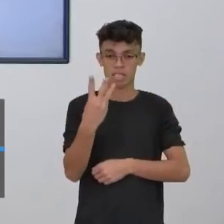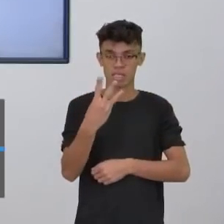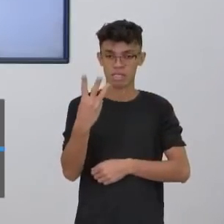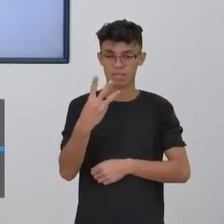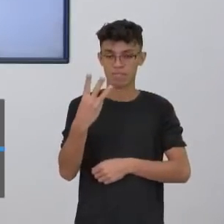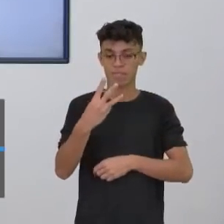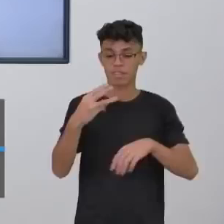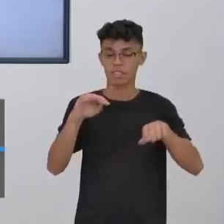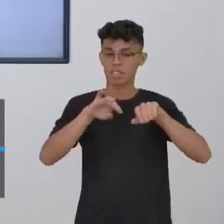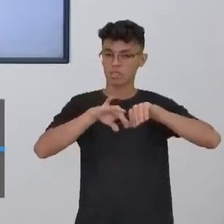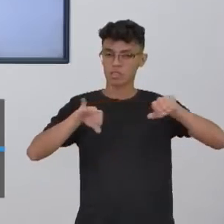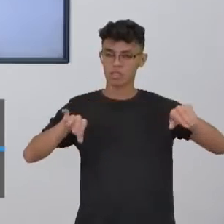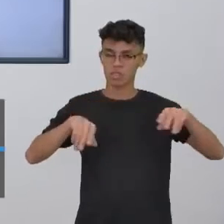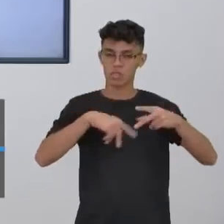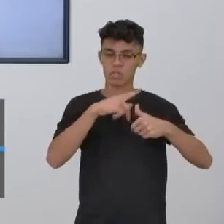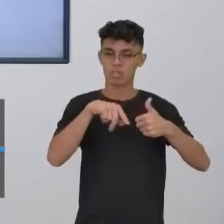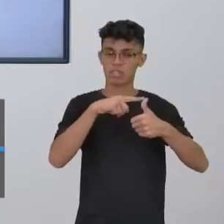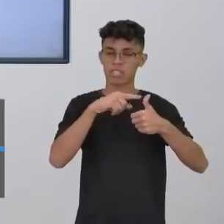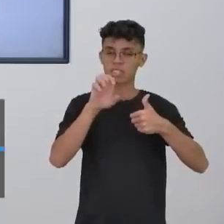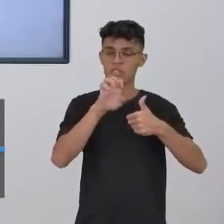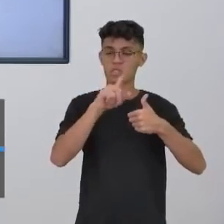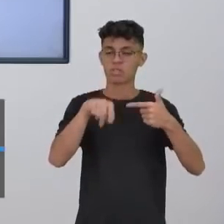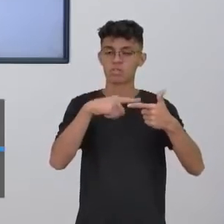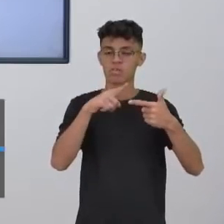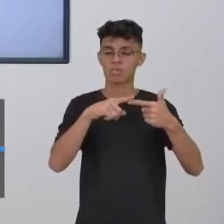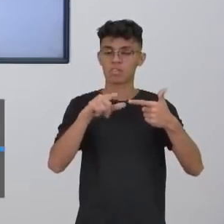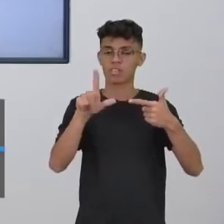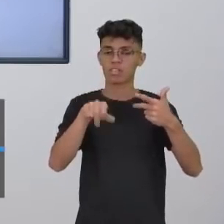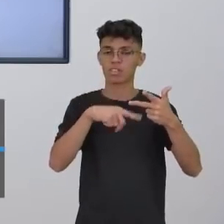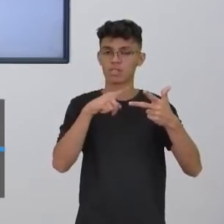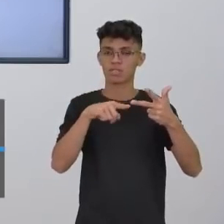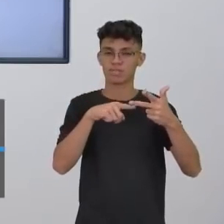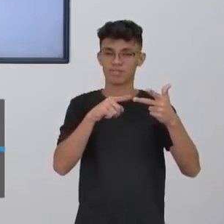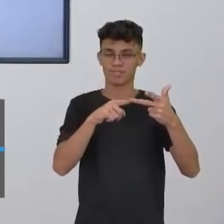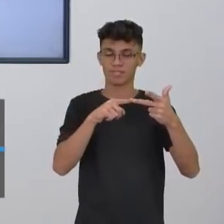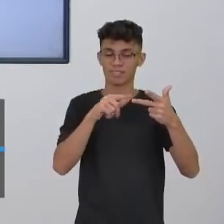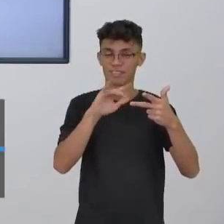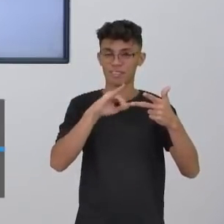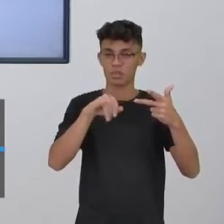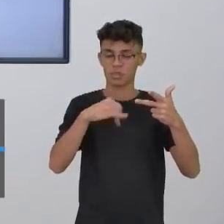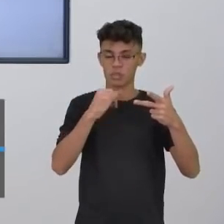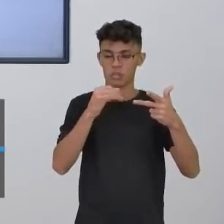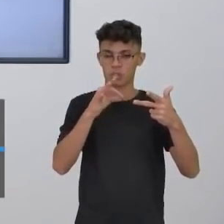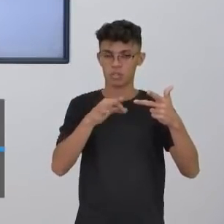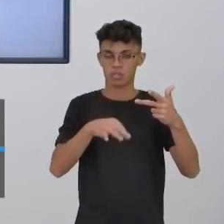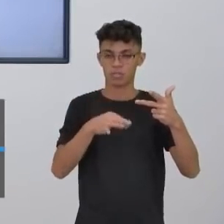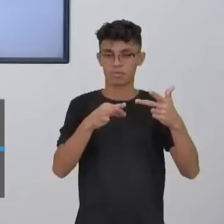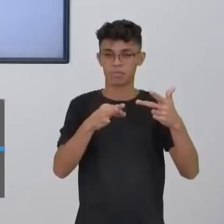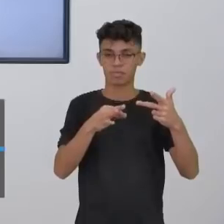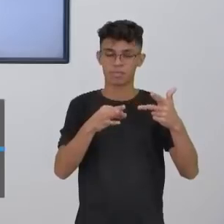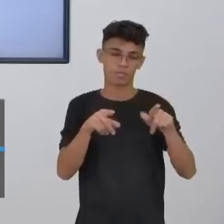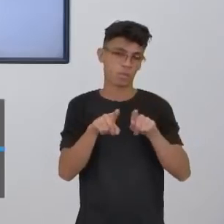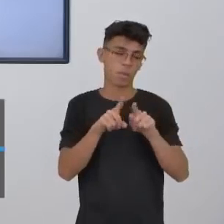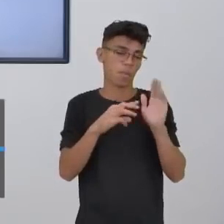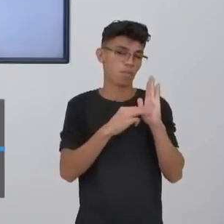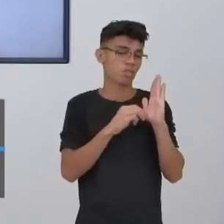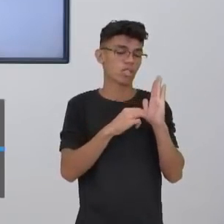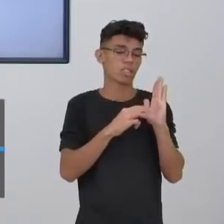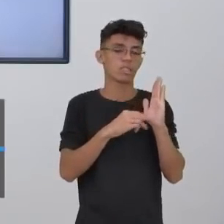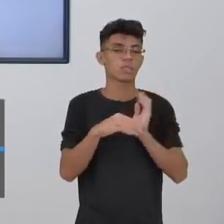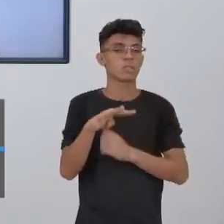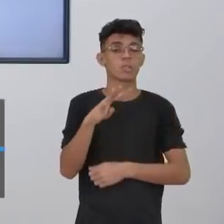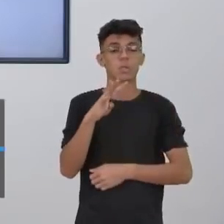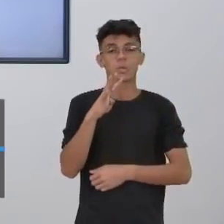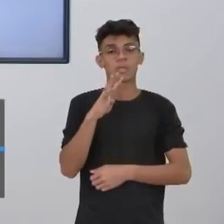3 instâncias: executivo, legislativo e judiciário. Também o modelo que nós